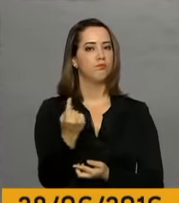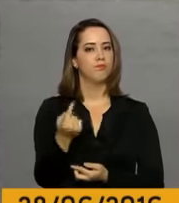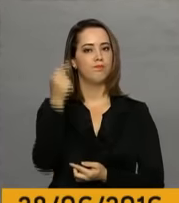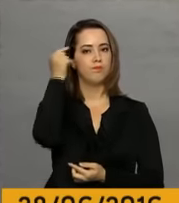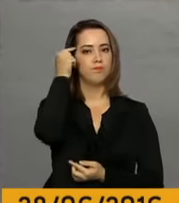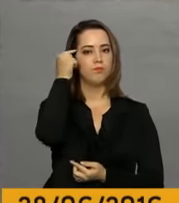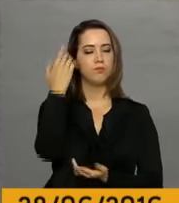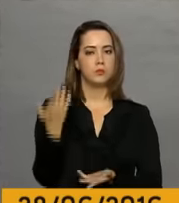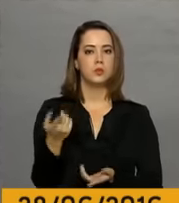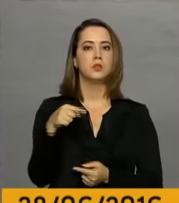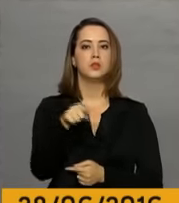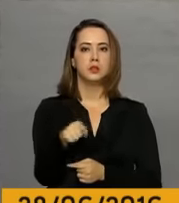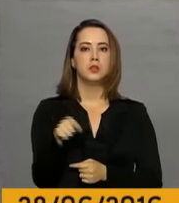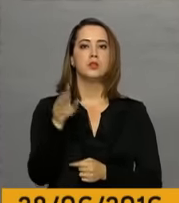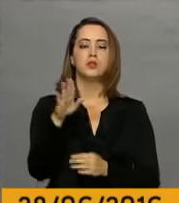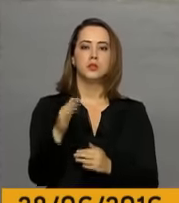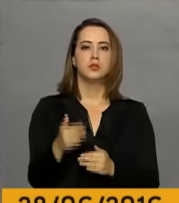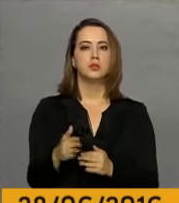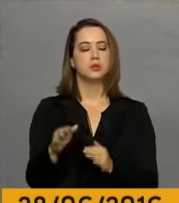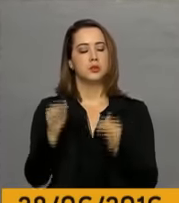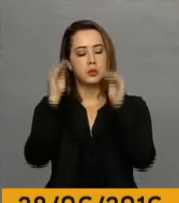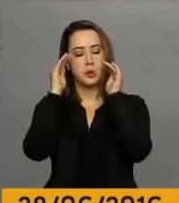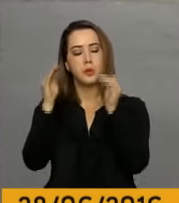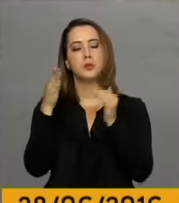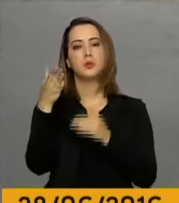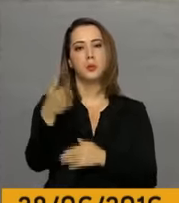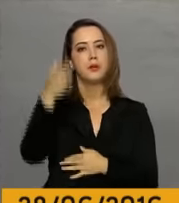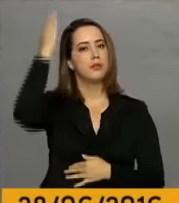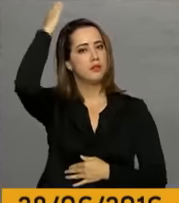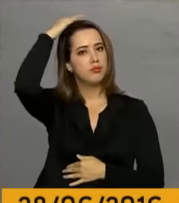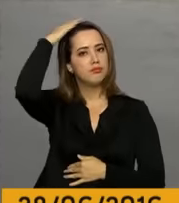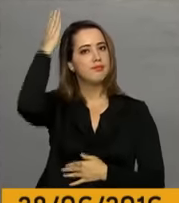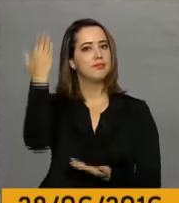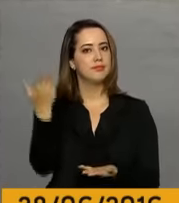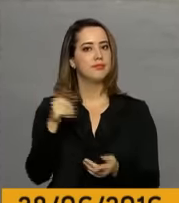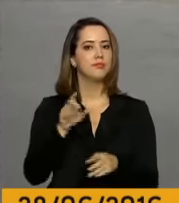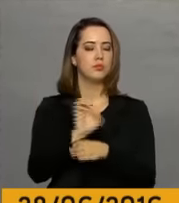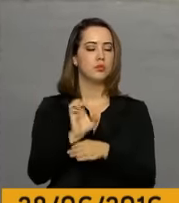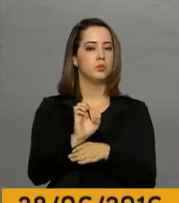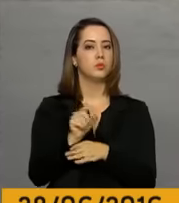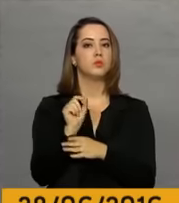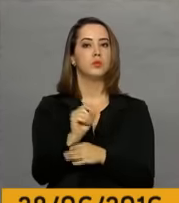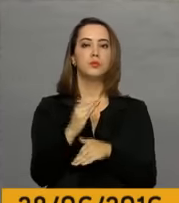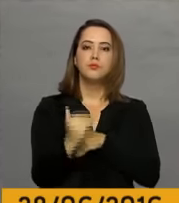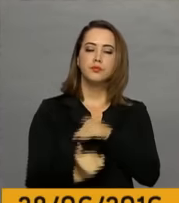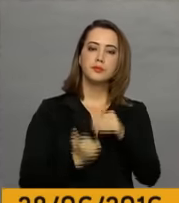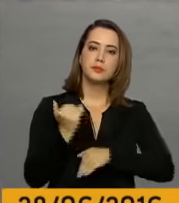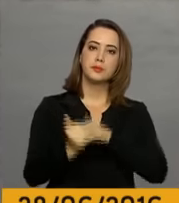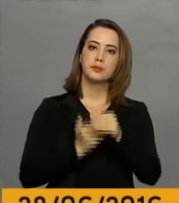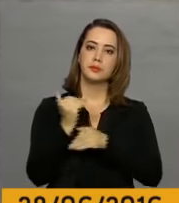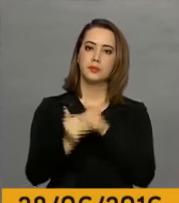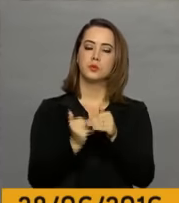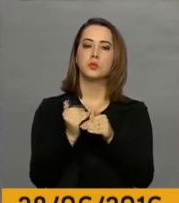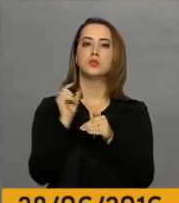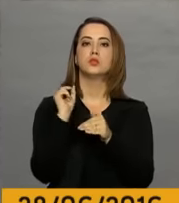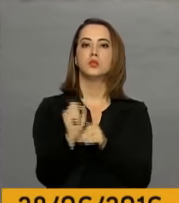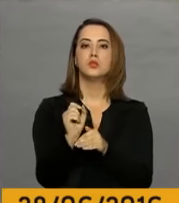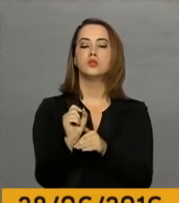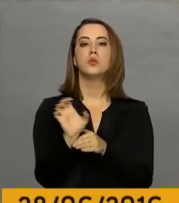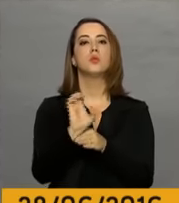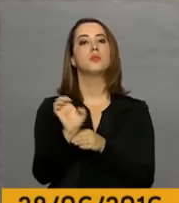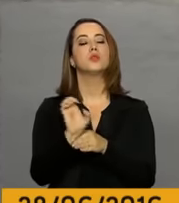pensamento e aqui vai uma homenagem ao estado do Paraná partilha do pensamento do desenvolvimento do